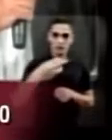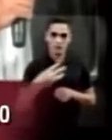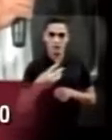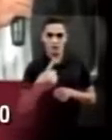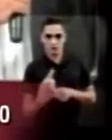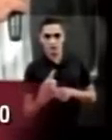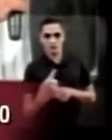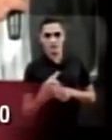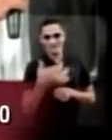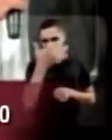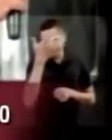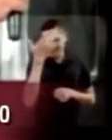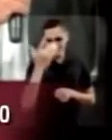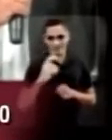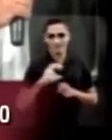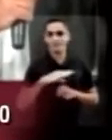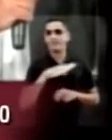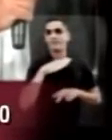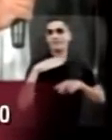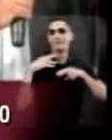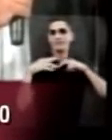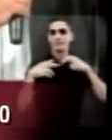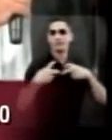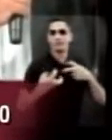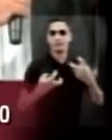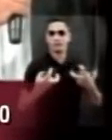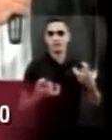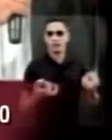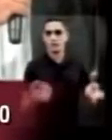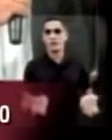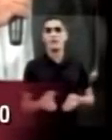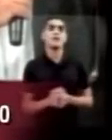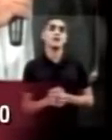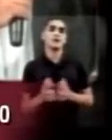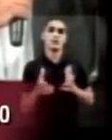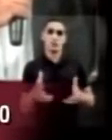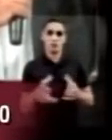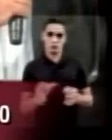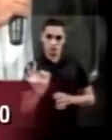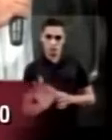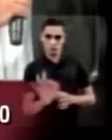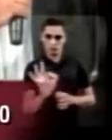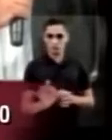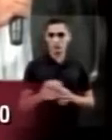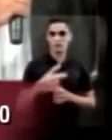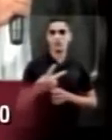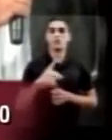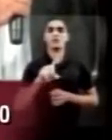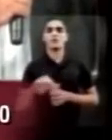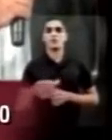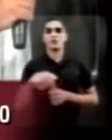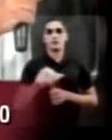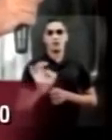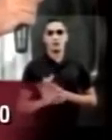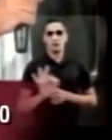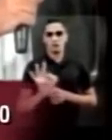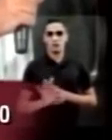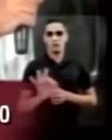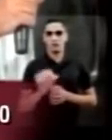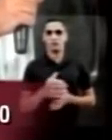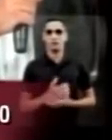731 casos em que ocorreram óbitos, o que dá uma letalidade de